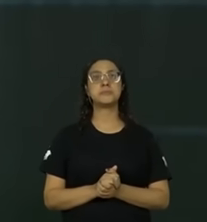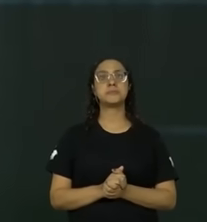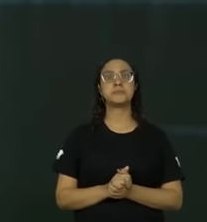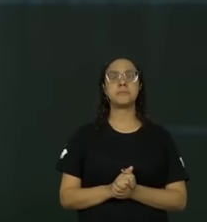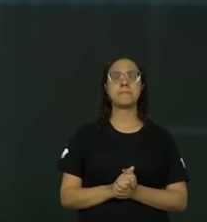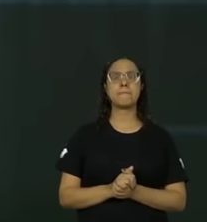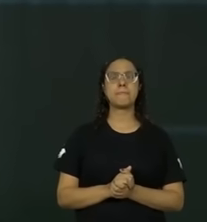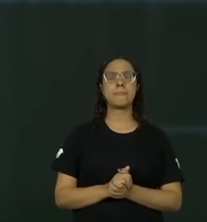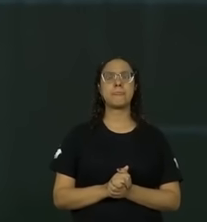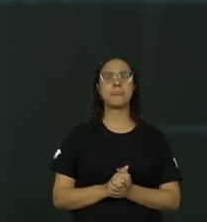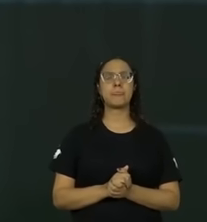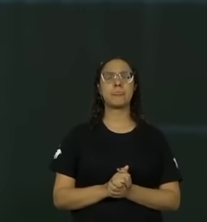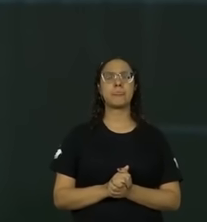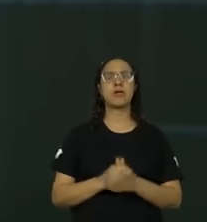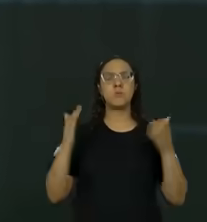o teu coração hoje,